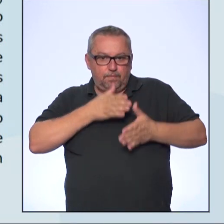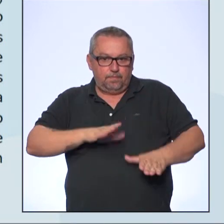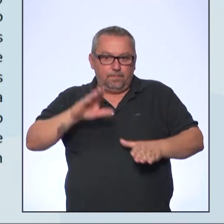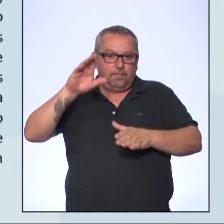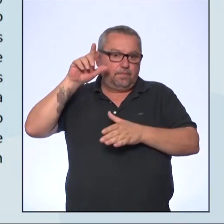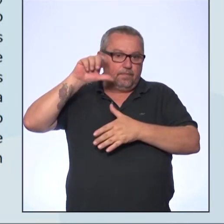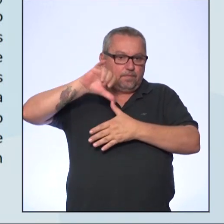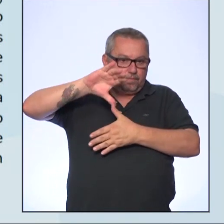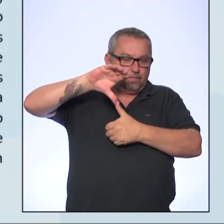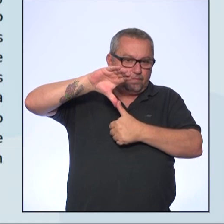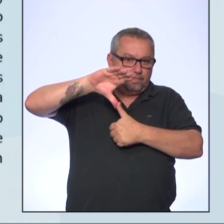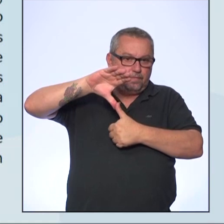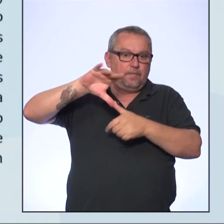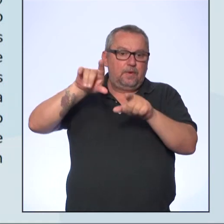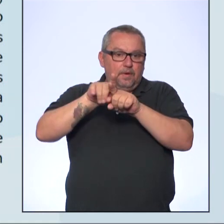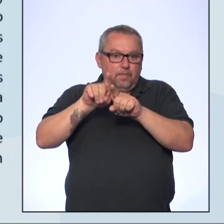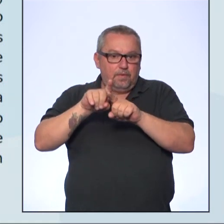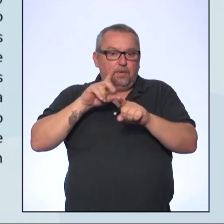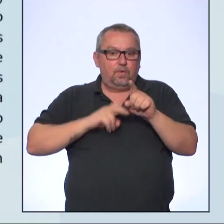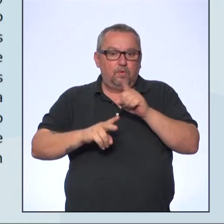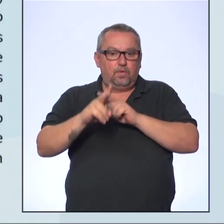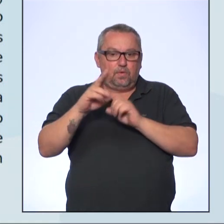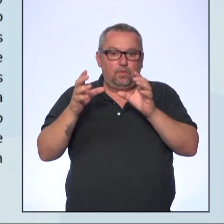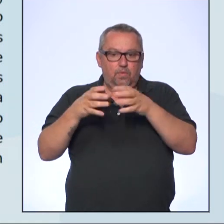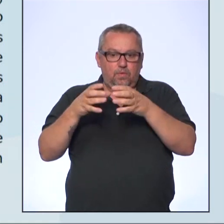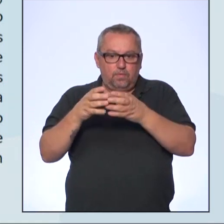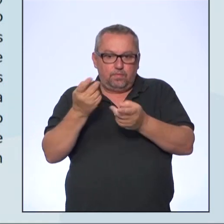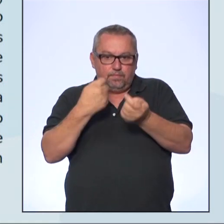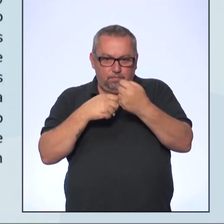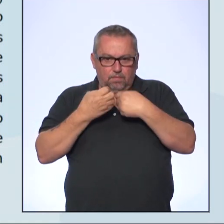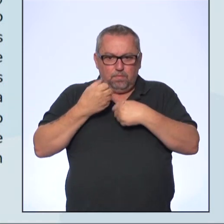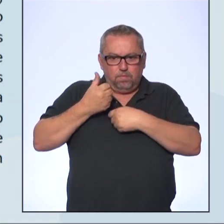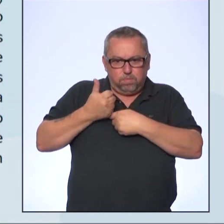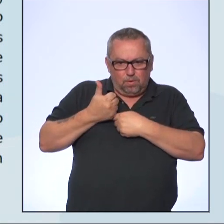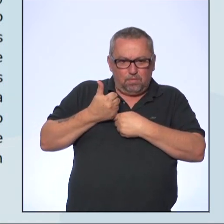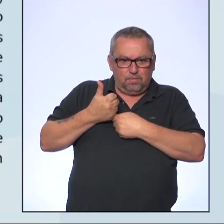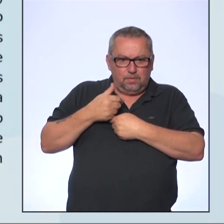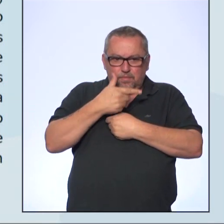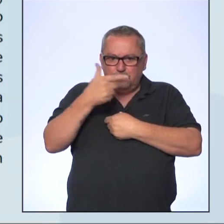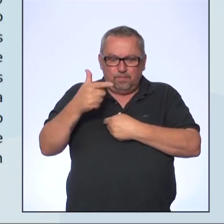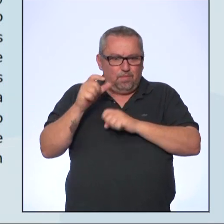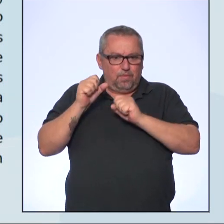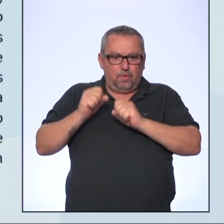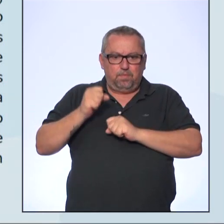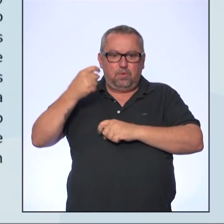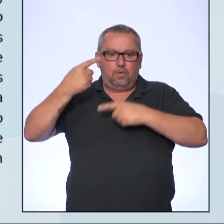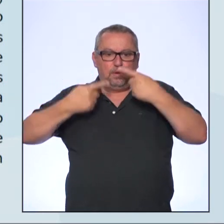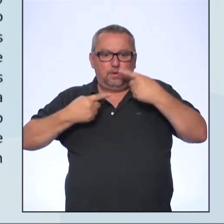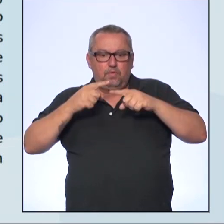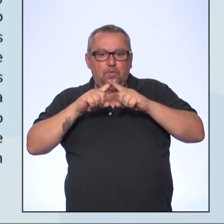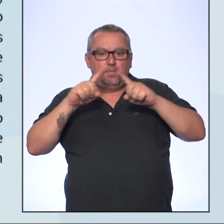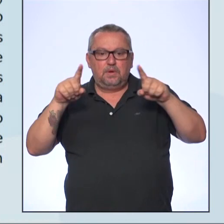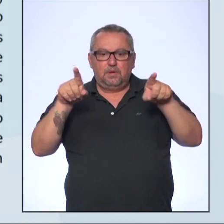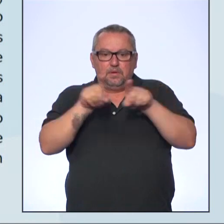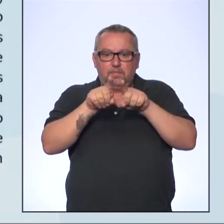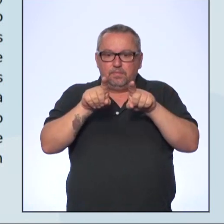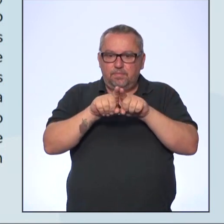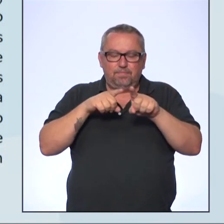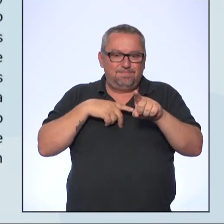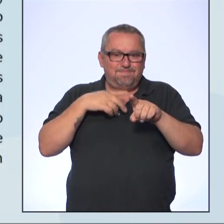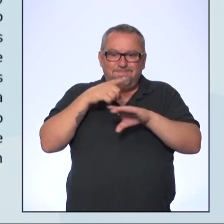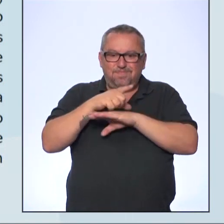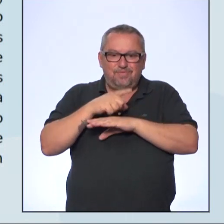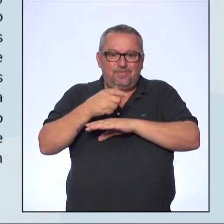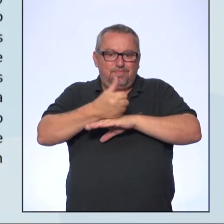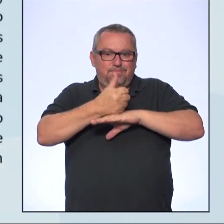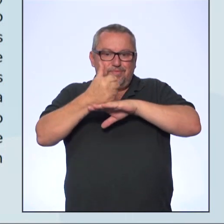continente americano, que, apesar de constituírem um grupo economicamente privilegiado, não detinham poder político, bem como não